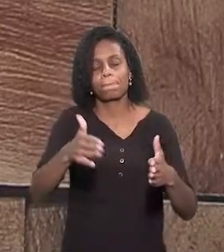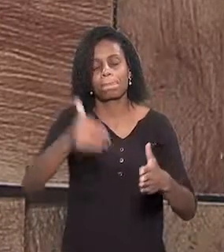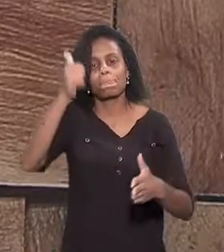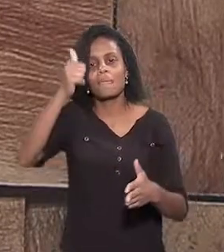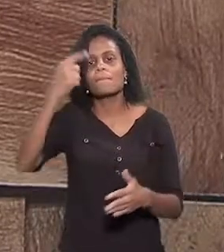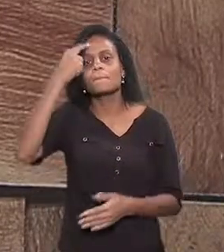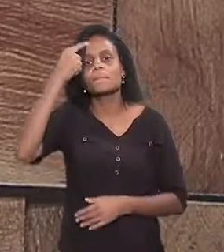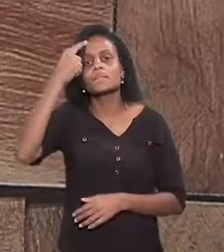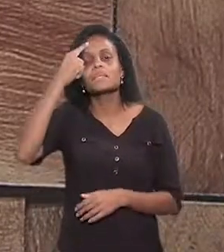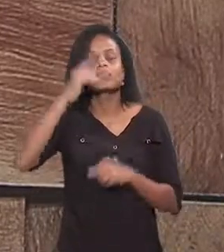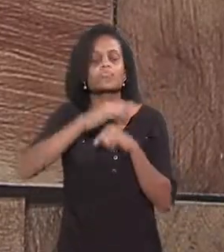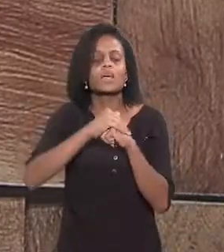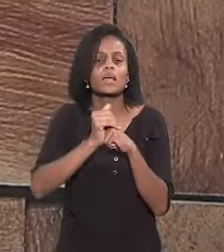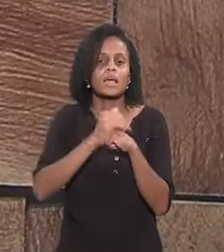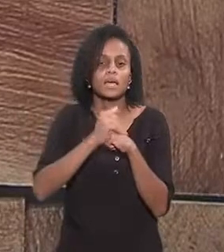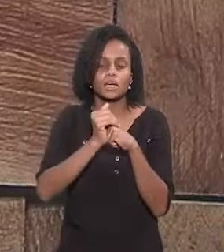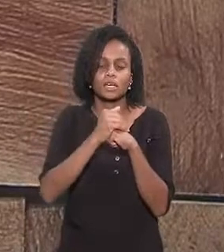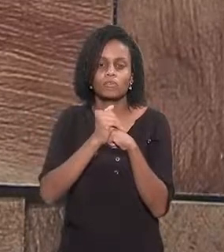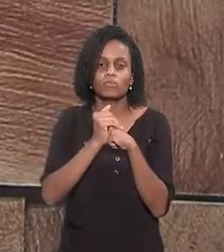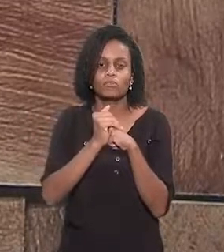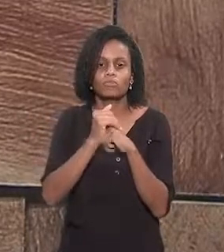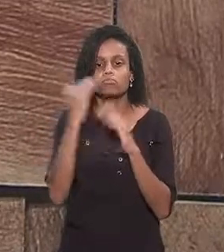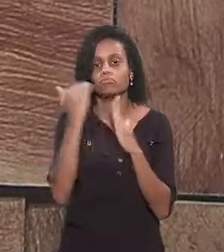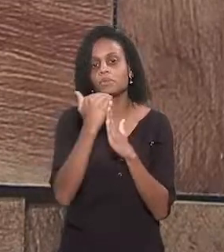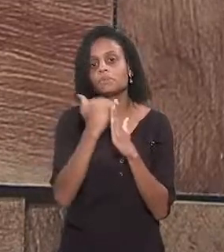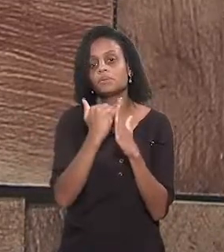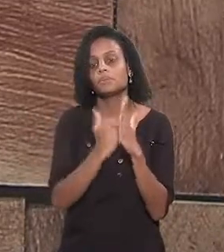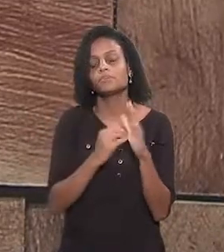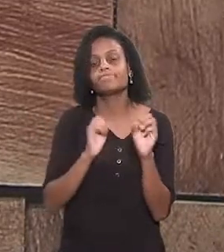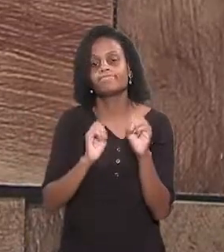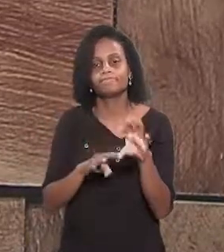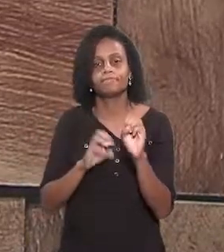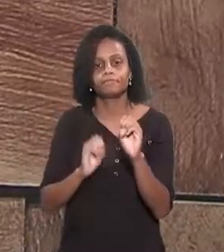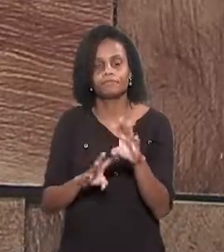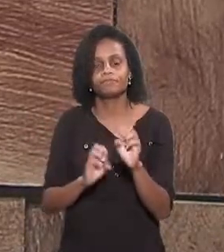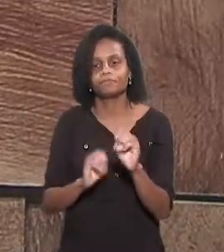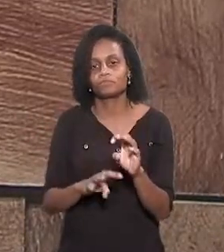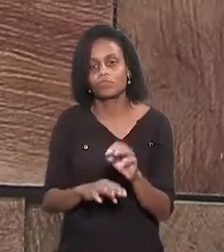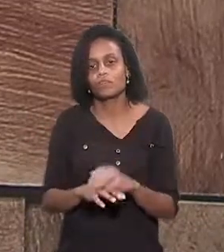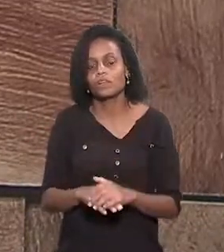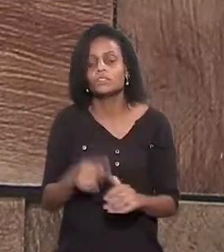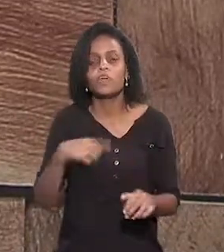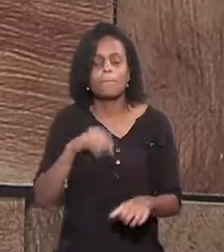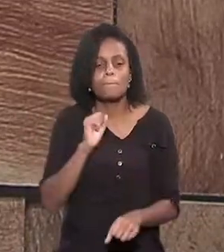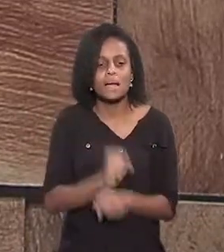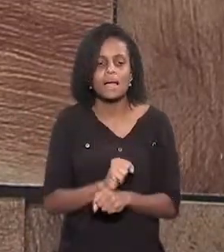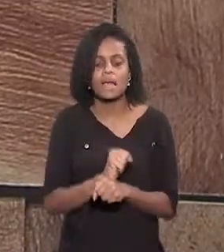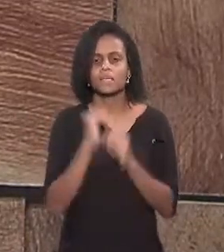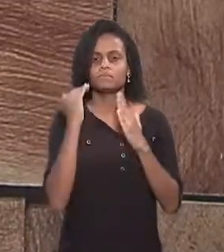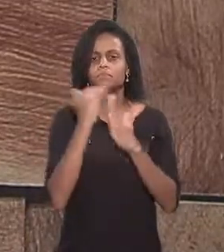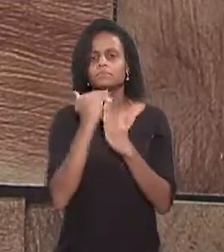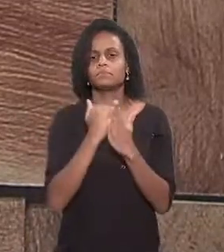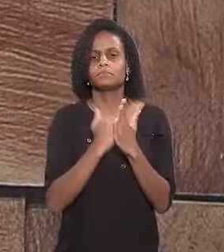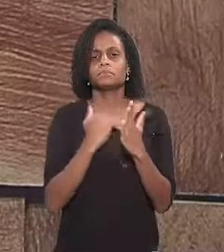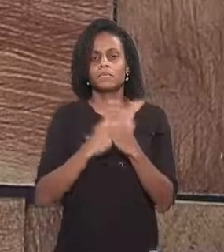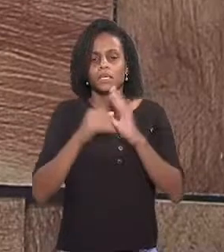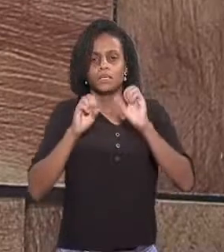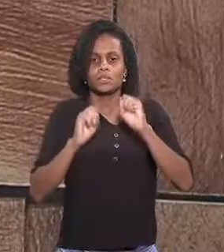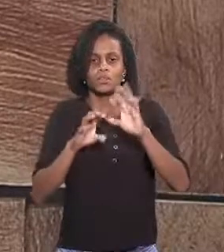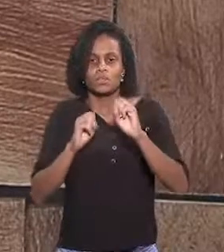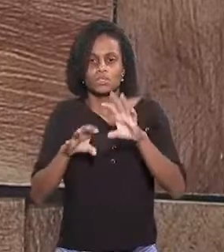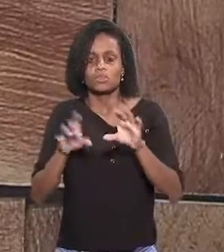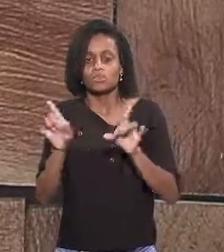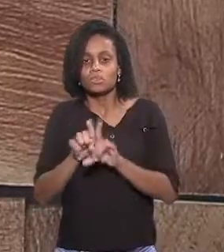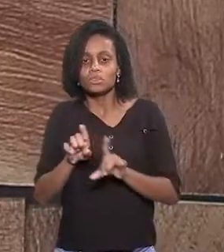gente pensar com mais carinho num plano de educação. Quando a gente parar para pensar num plano de educação